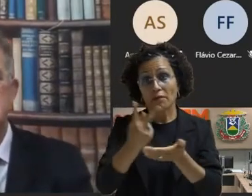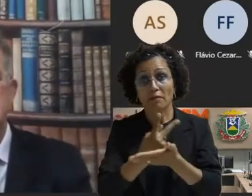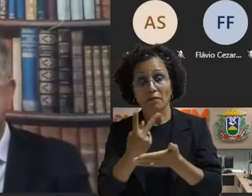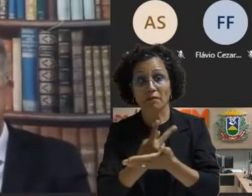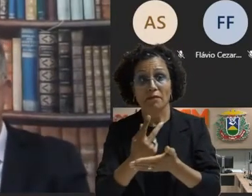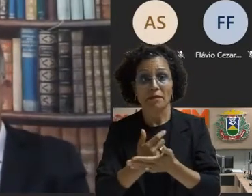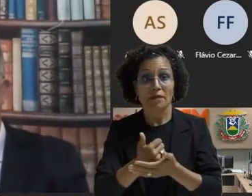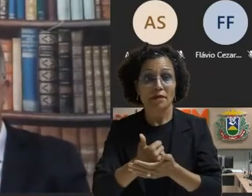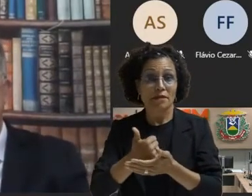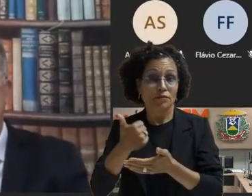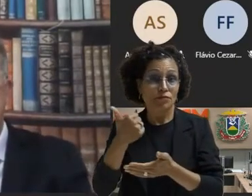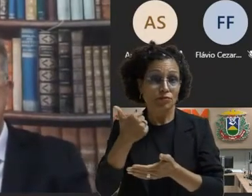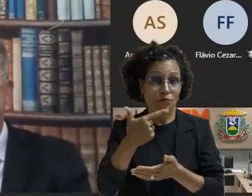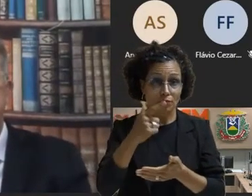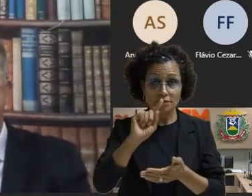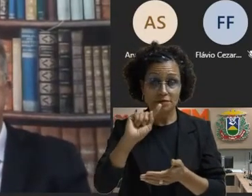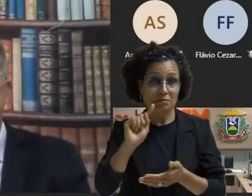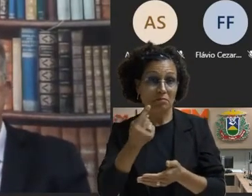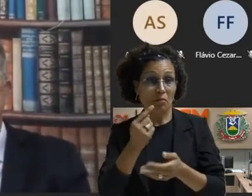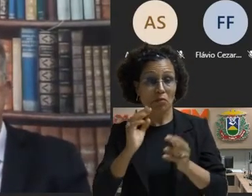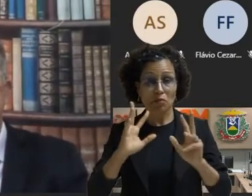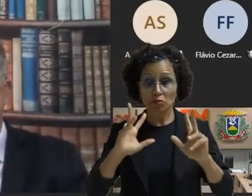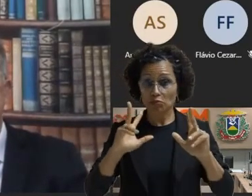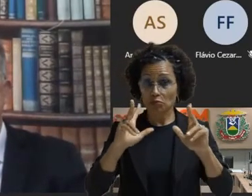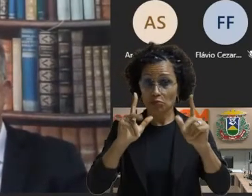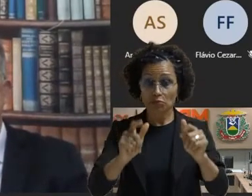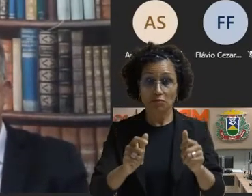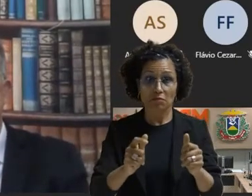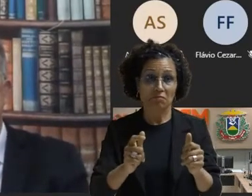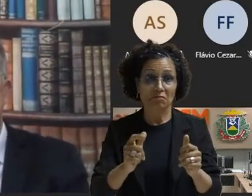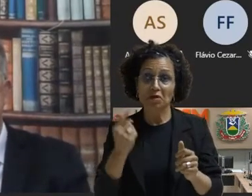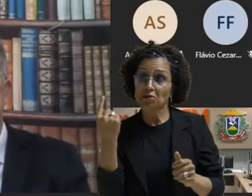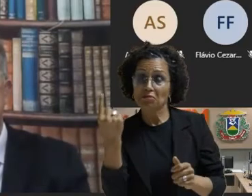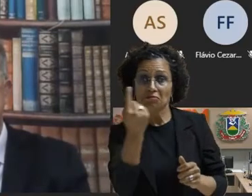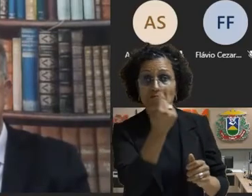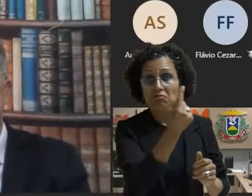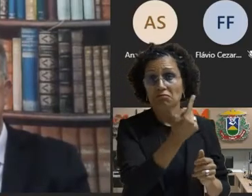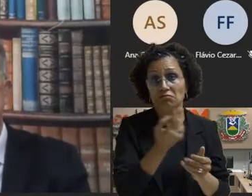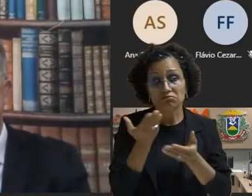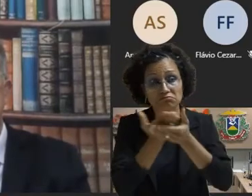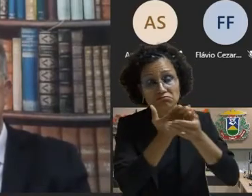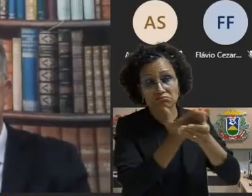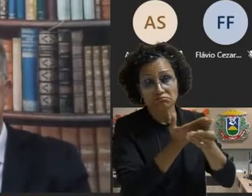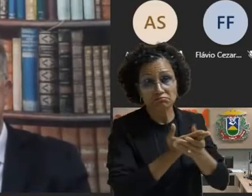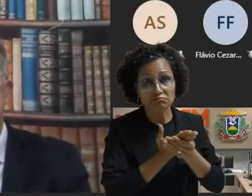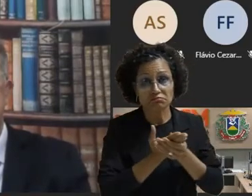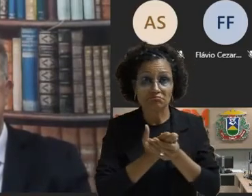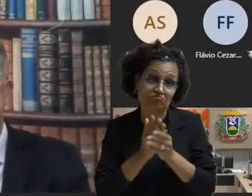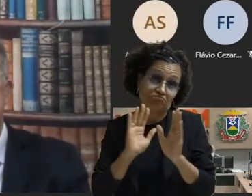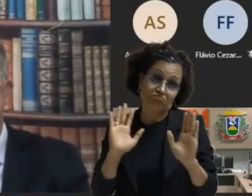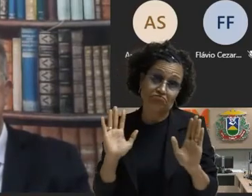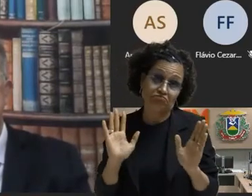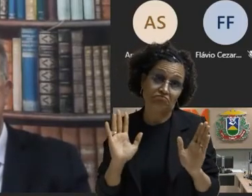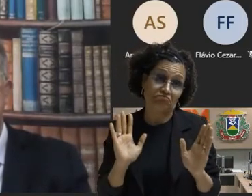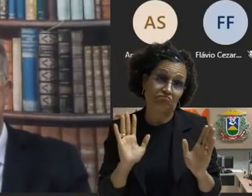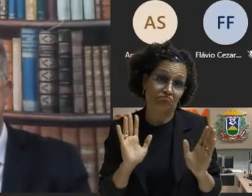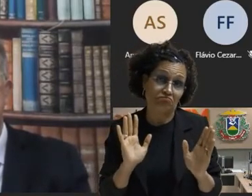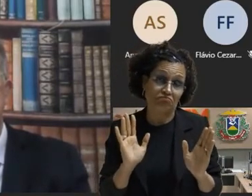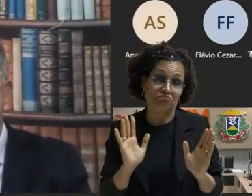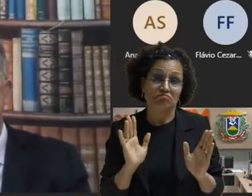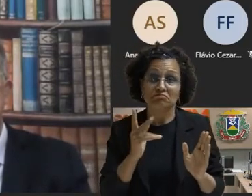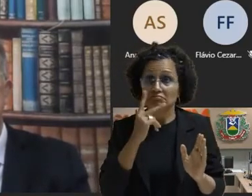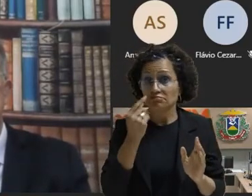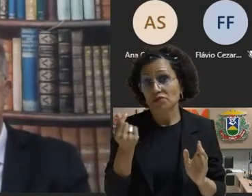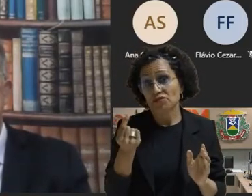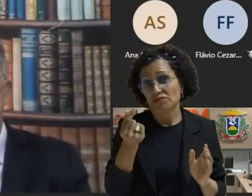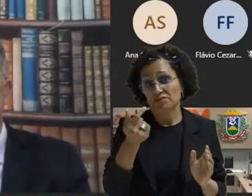total, as ações logicamente vão ter que ser individualizadas para aquele valor. Muito tempo depois,